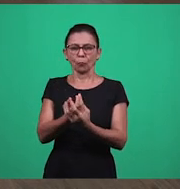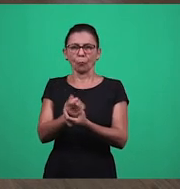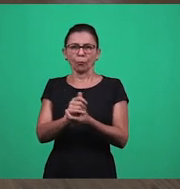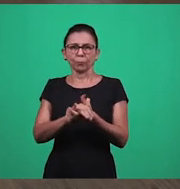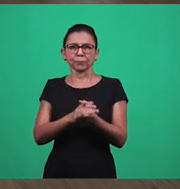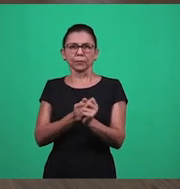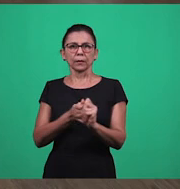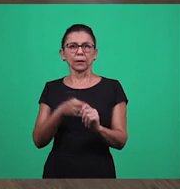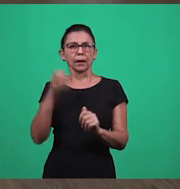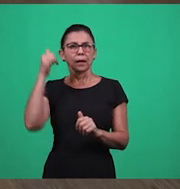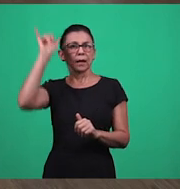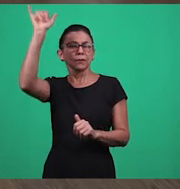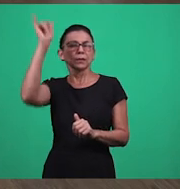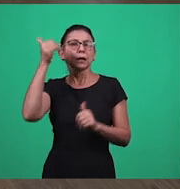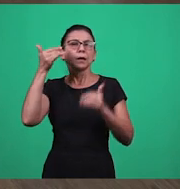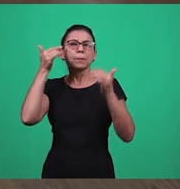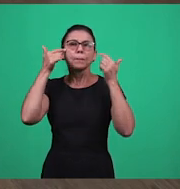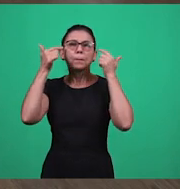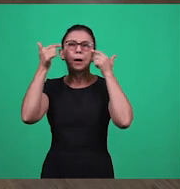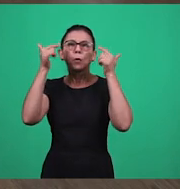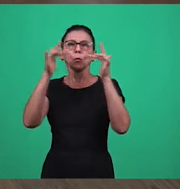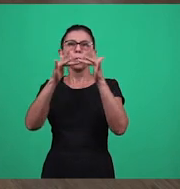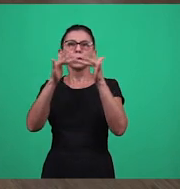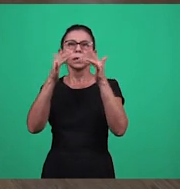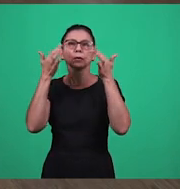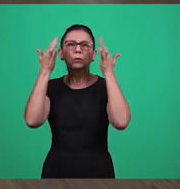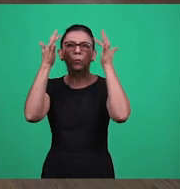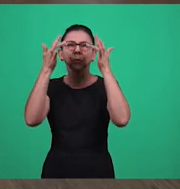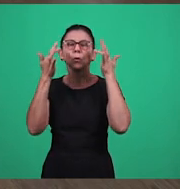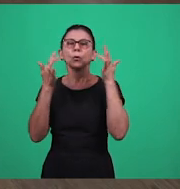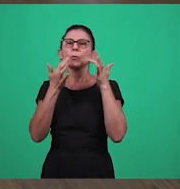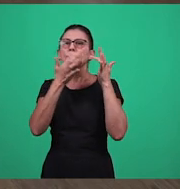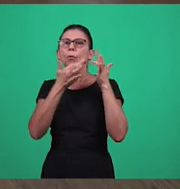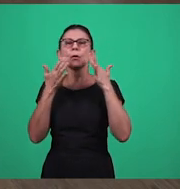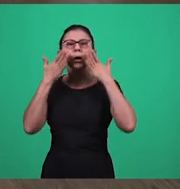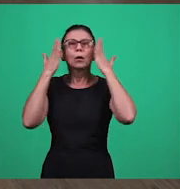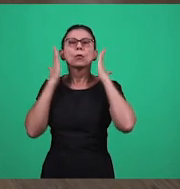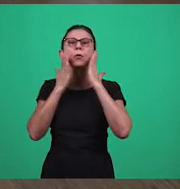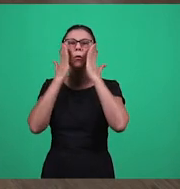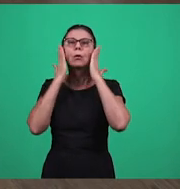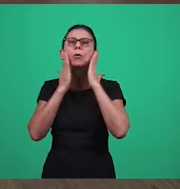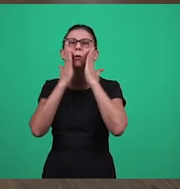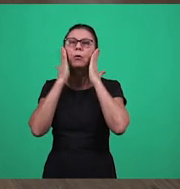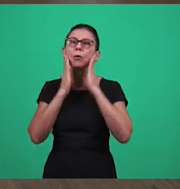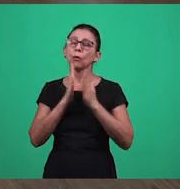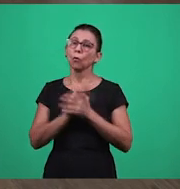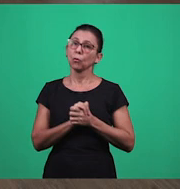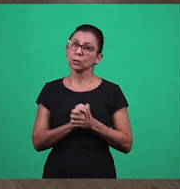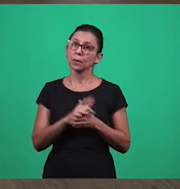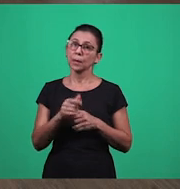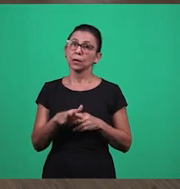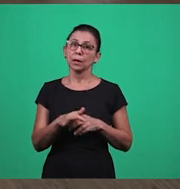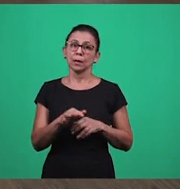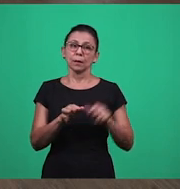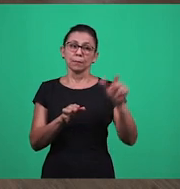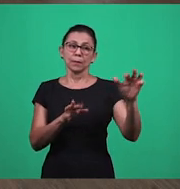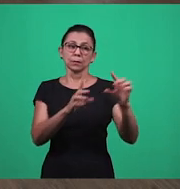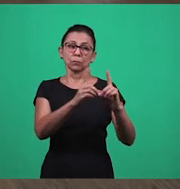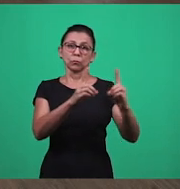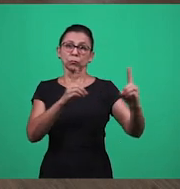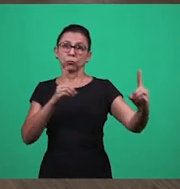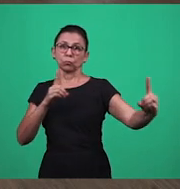na face, na boca, nos olhos, Se você precisar sair de casa, evitar ficar muito próximo das